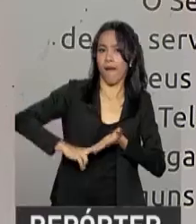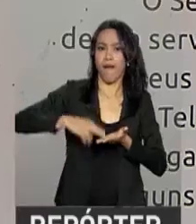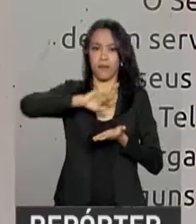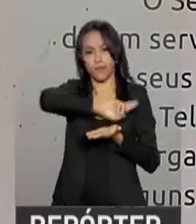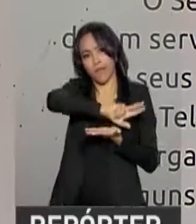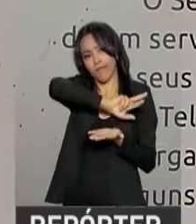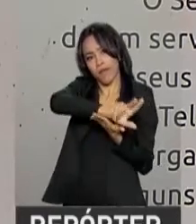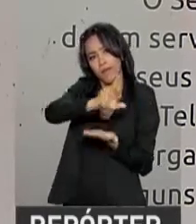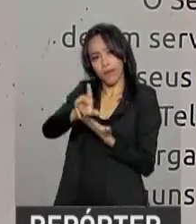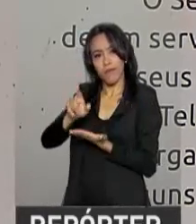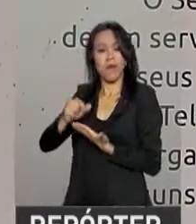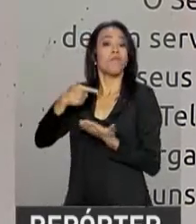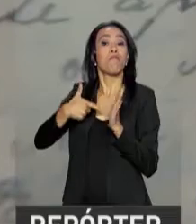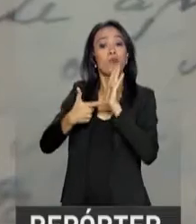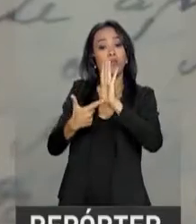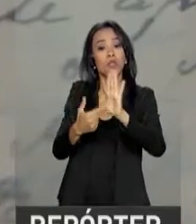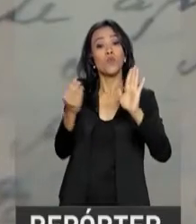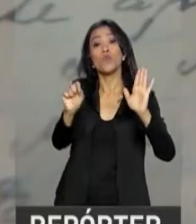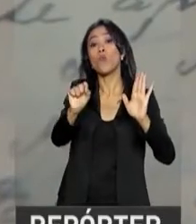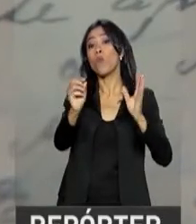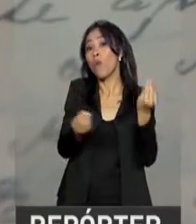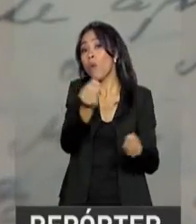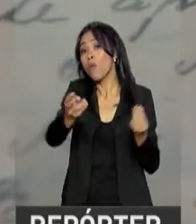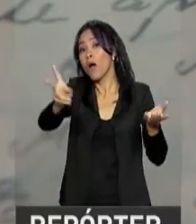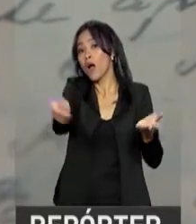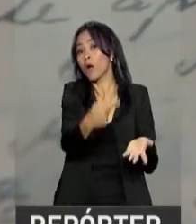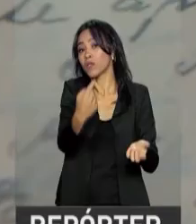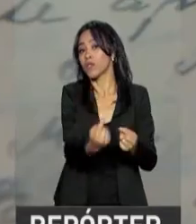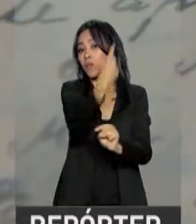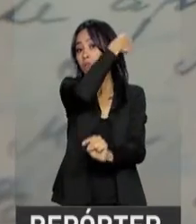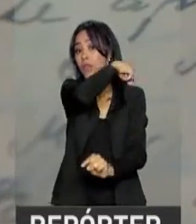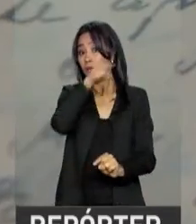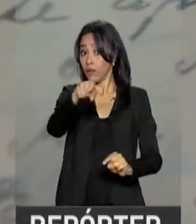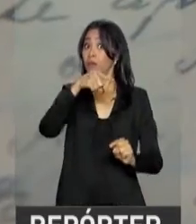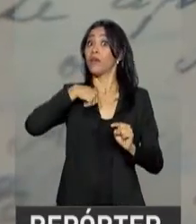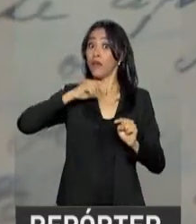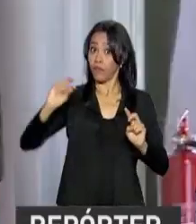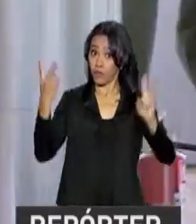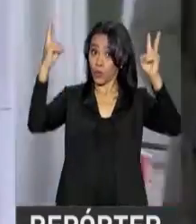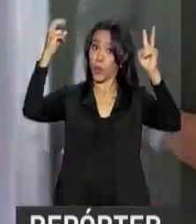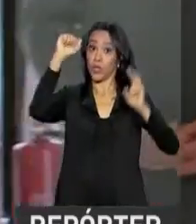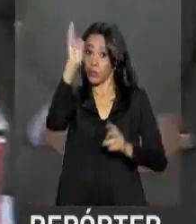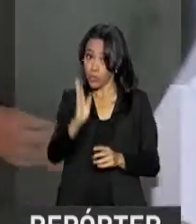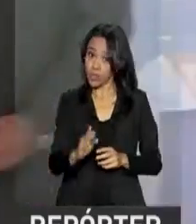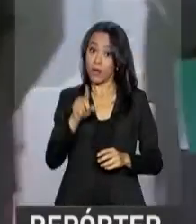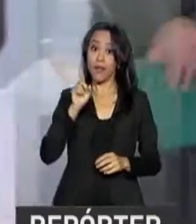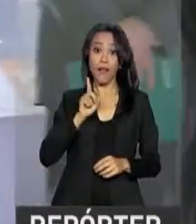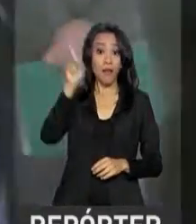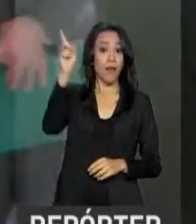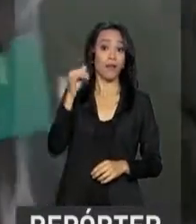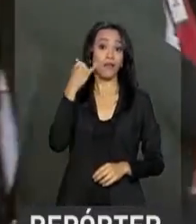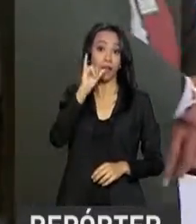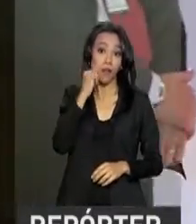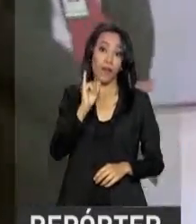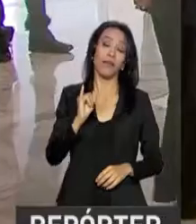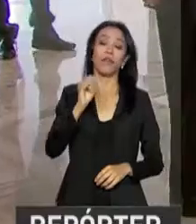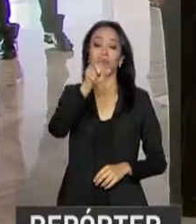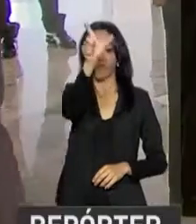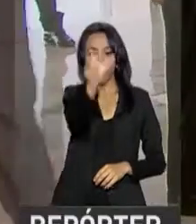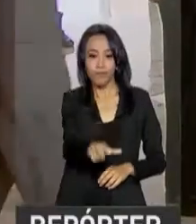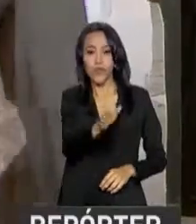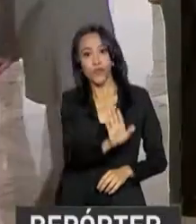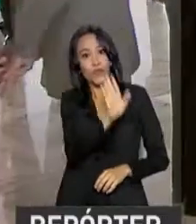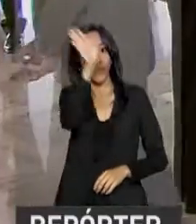à história da FEB no conflito e à campanha vitoriosa do Brasil na Itália. O presidente Michel Temer esteve presente